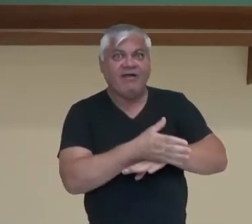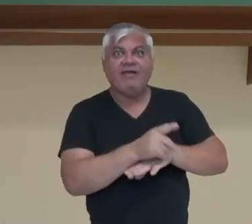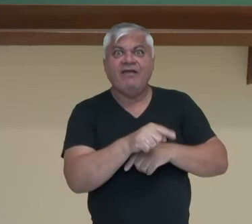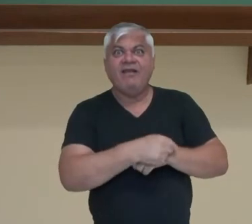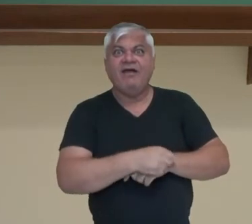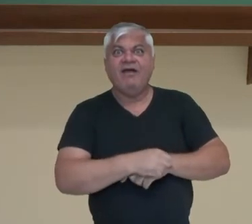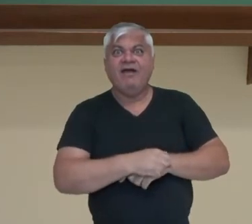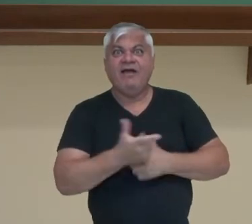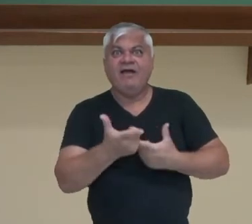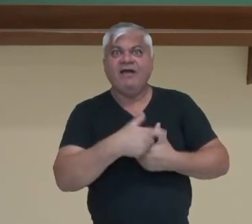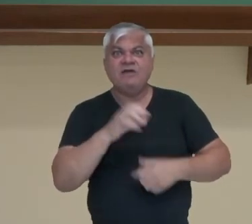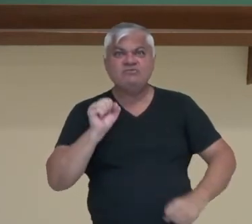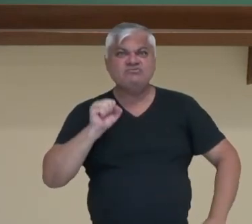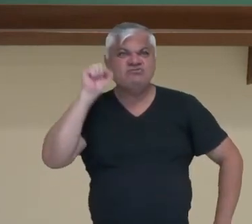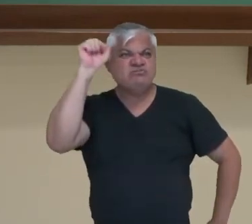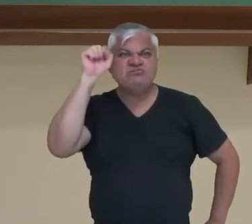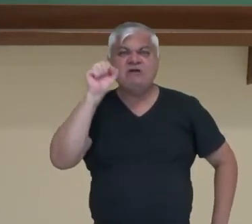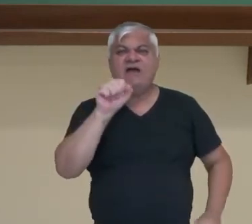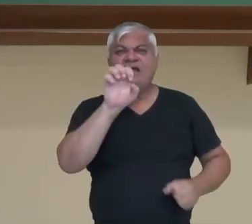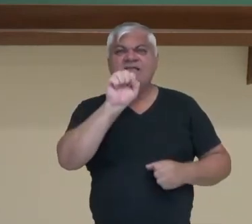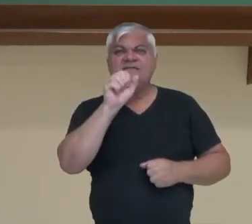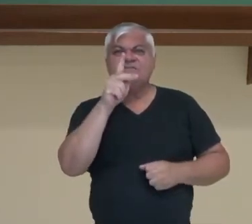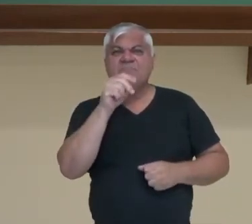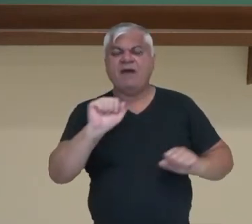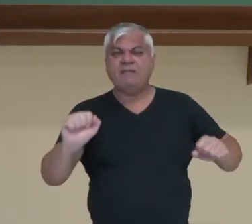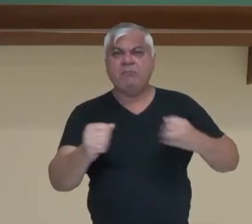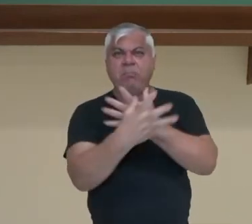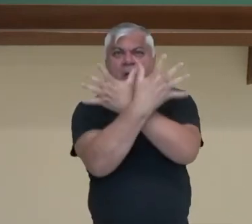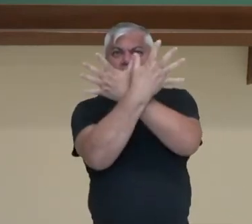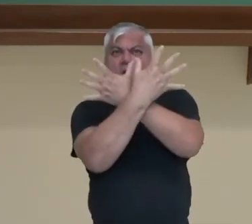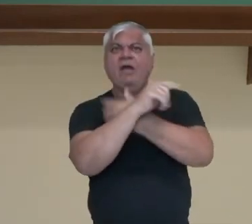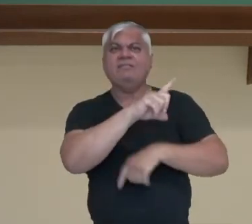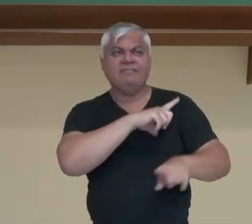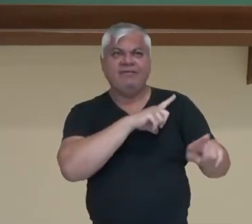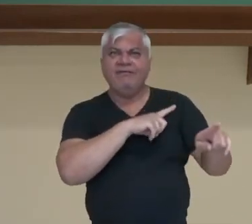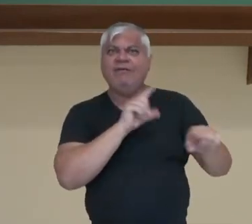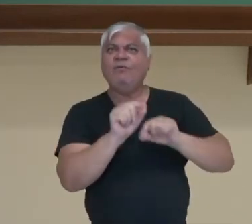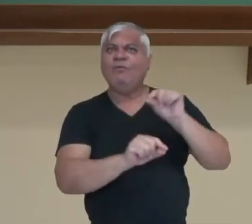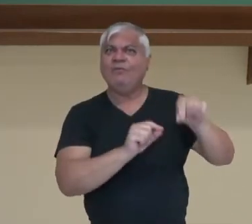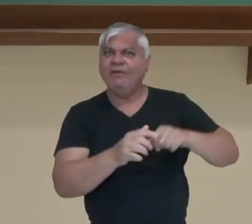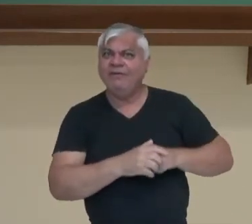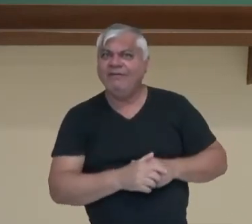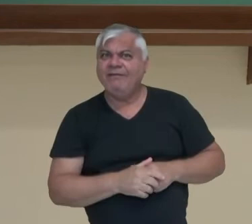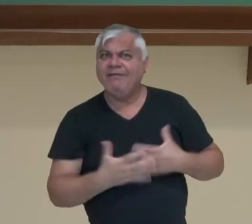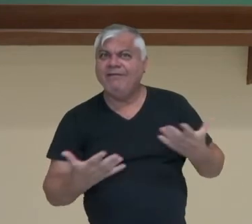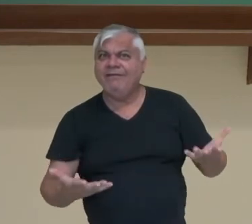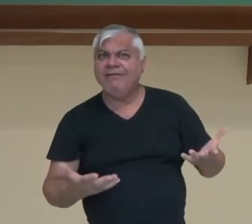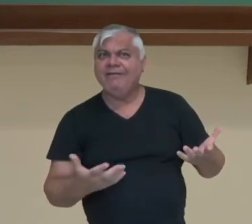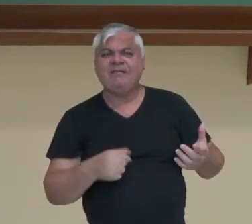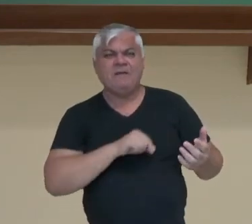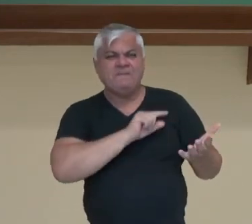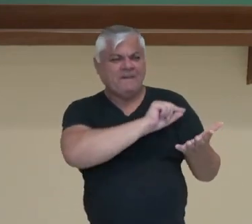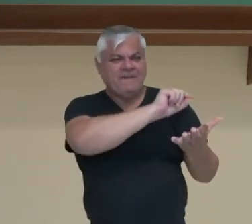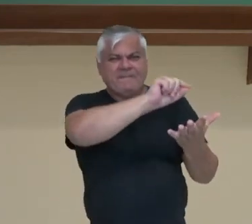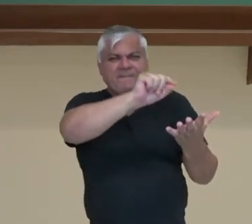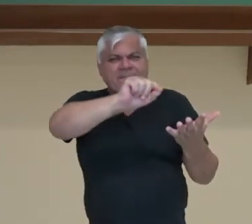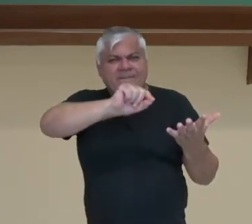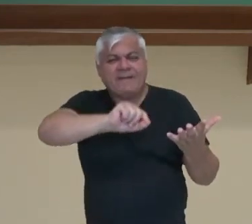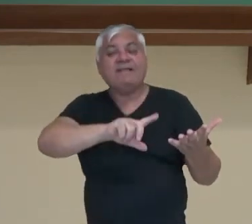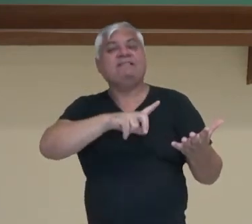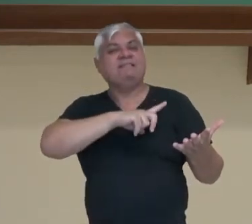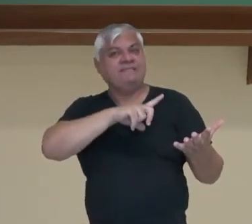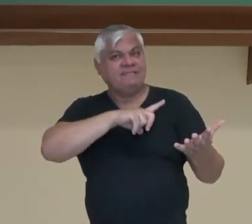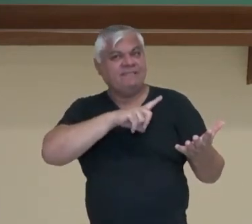outra versão, porque lá eles preferem contar de outra maneira, para valorizar o peixe deles, né? Claro, né? E assim vai. Então